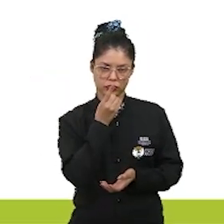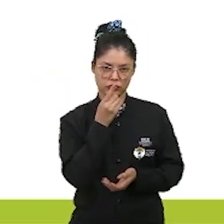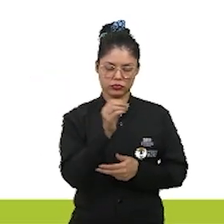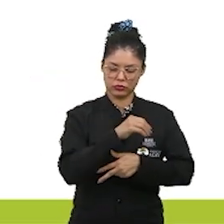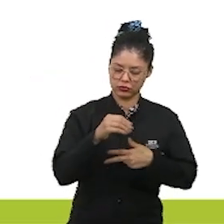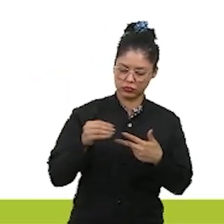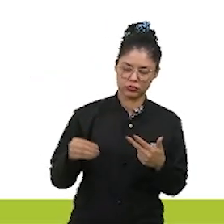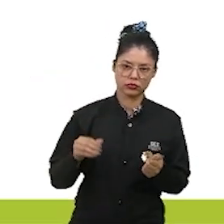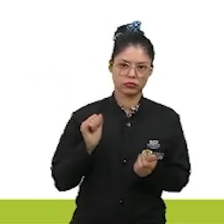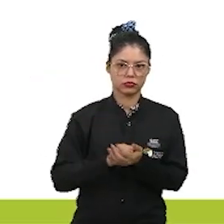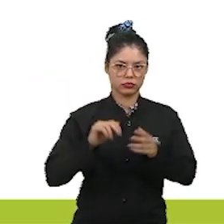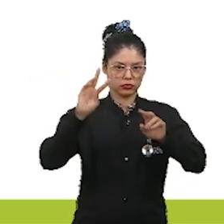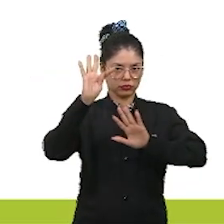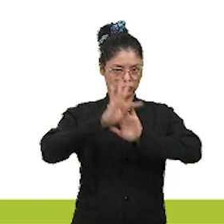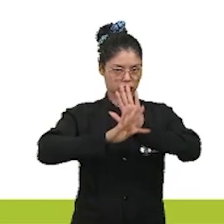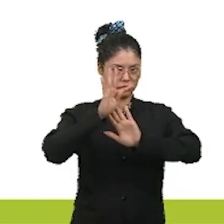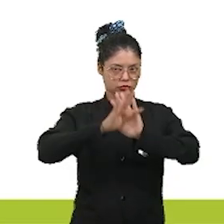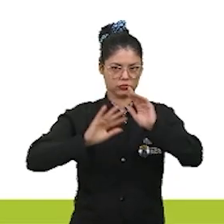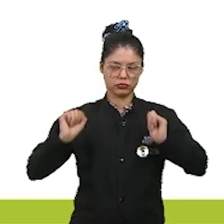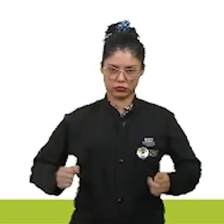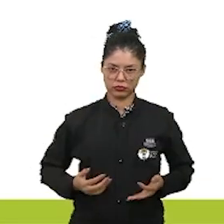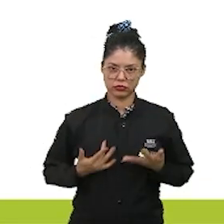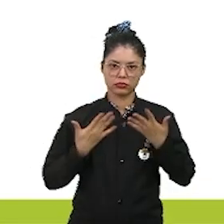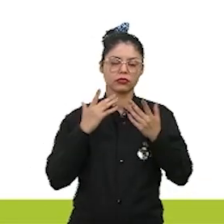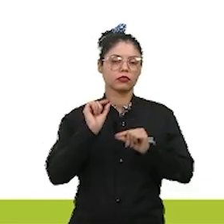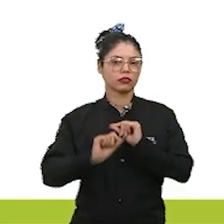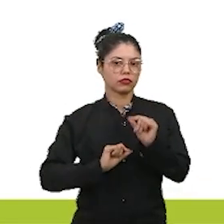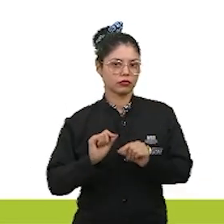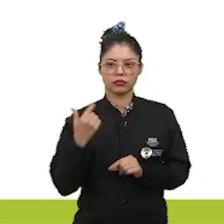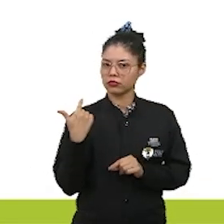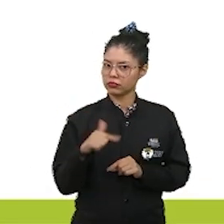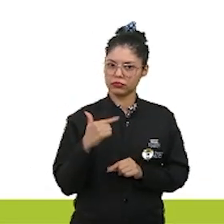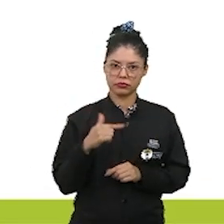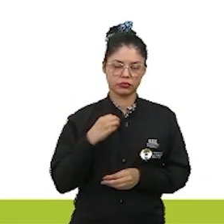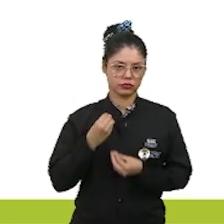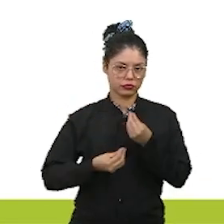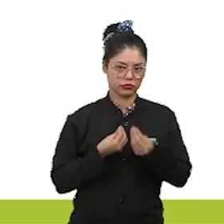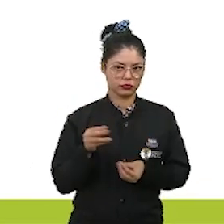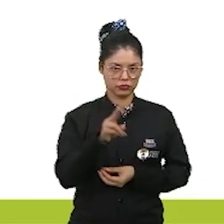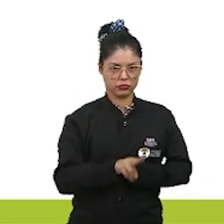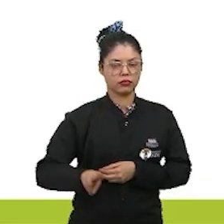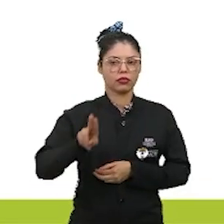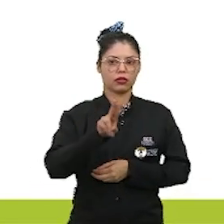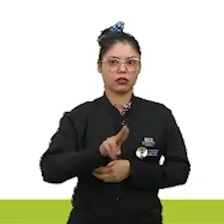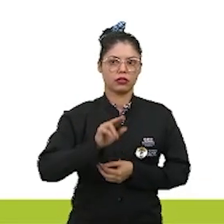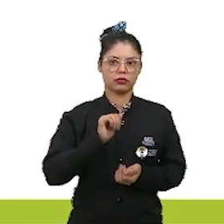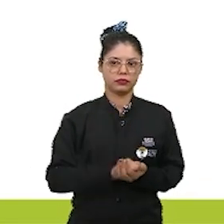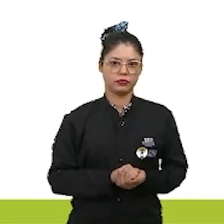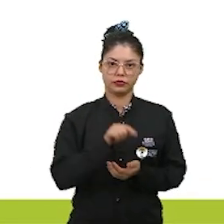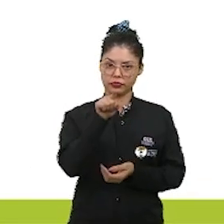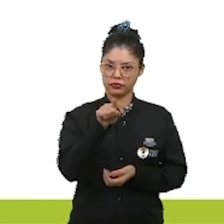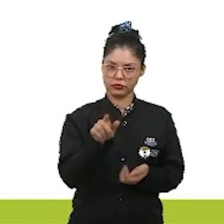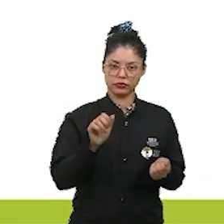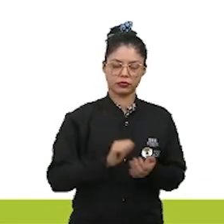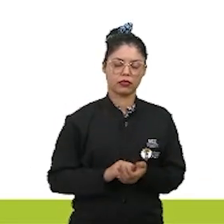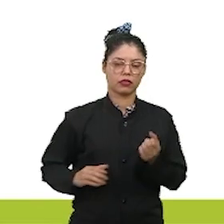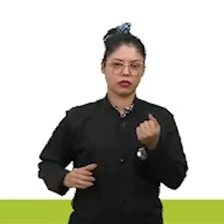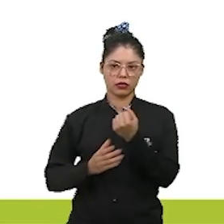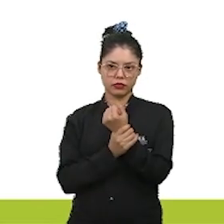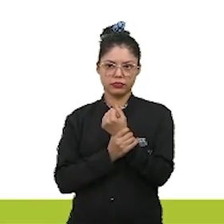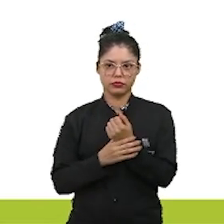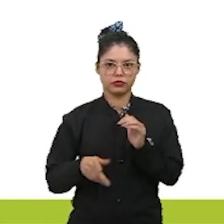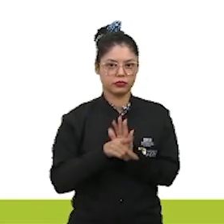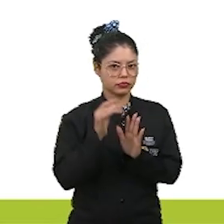Enem, os textos motivadores não devem ser utilizados para você ficar preso